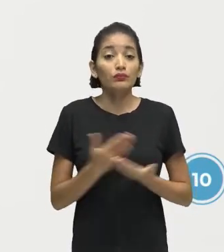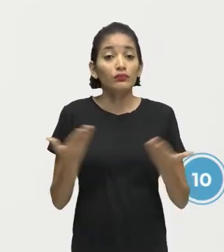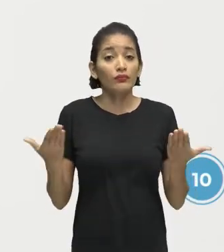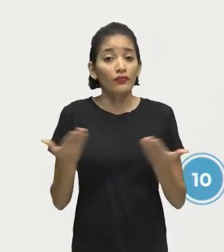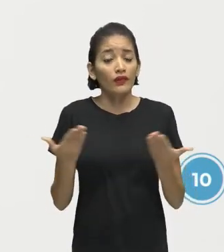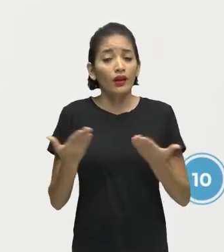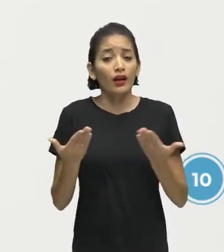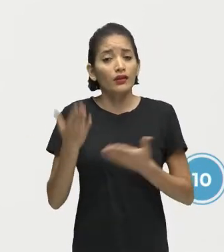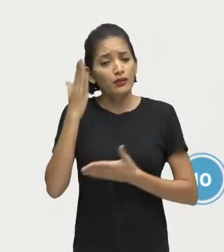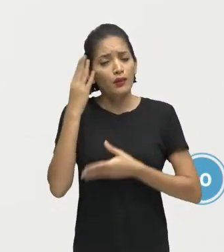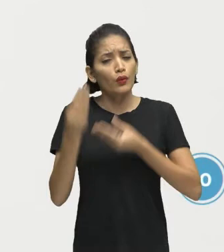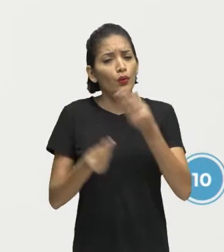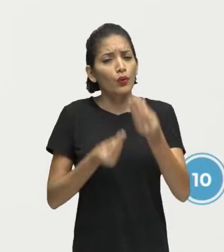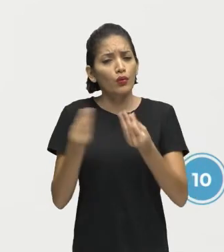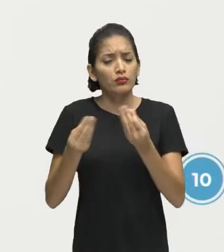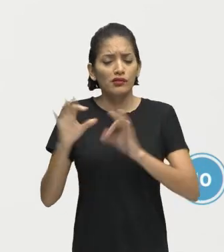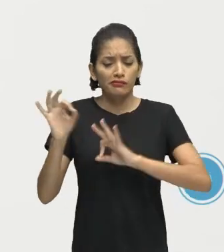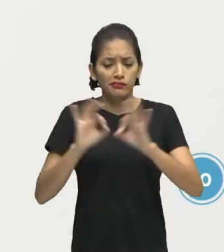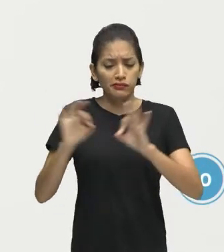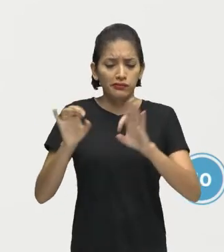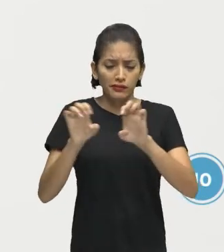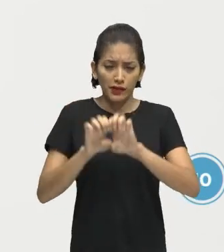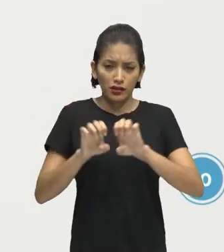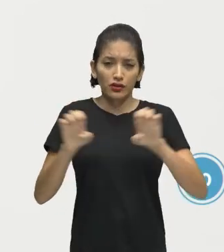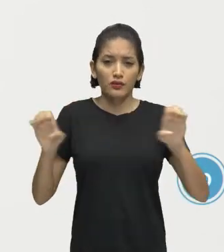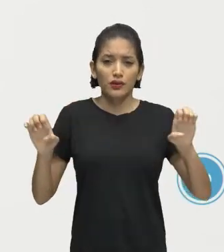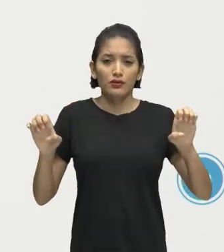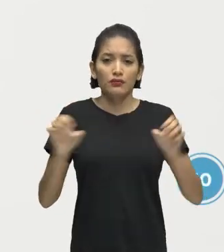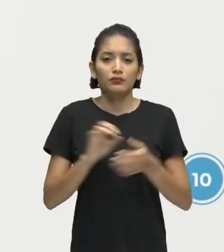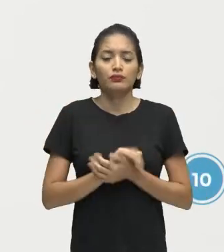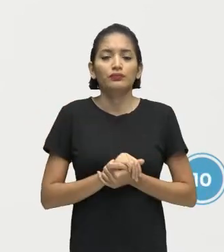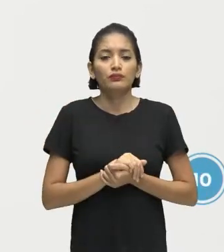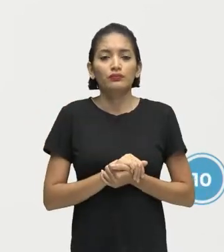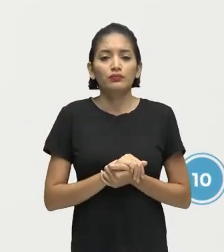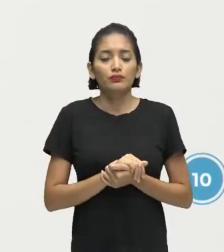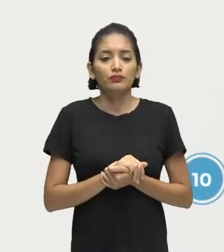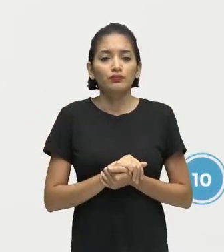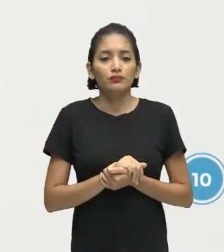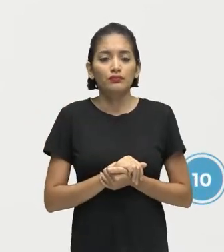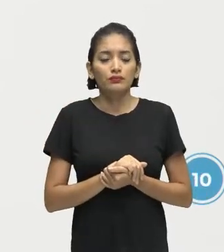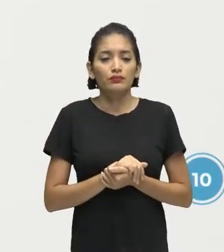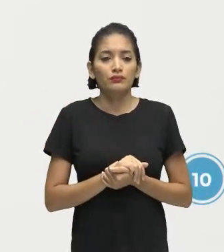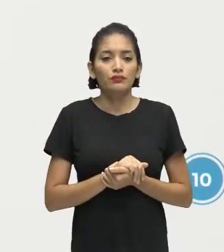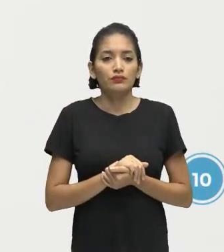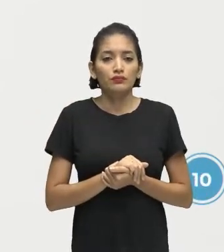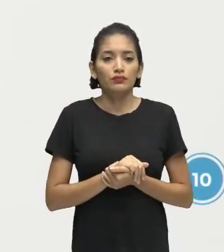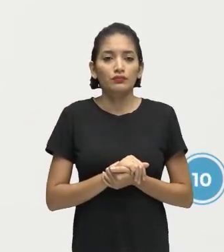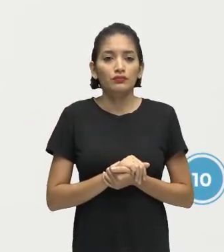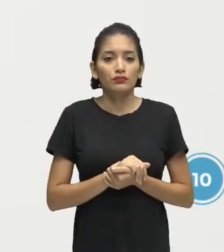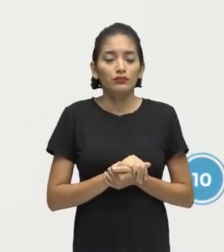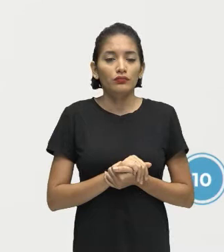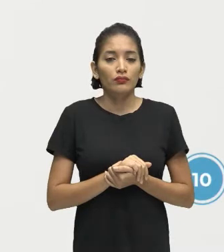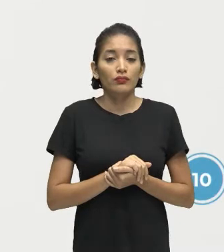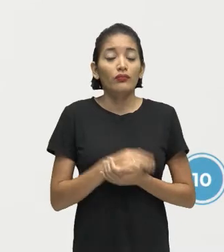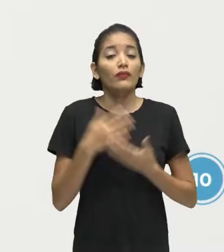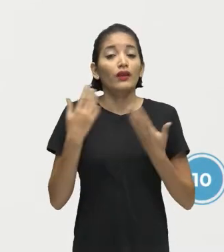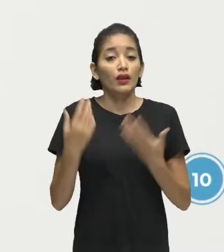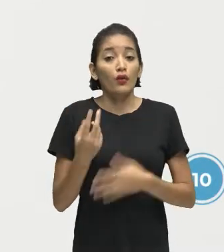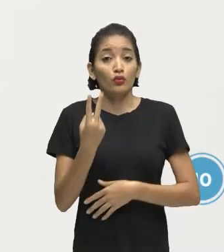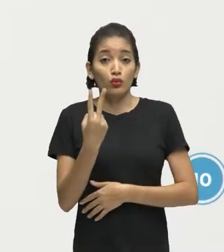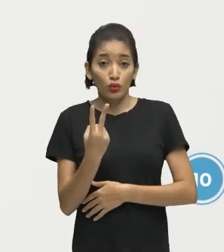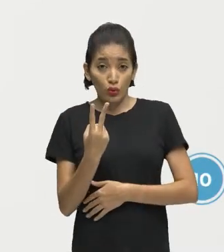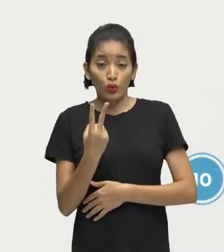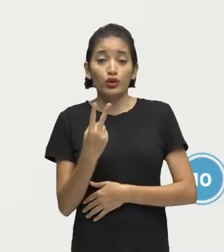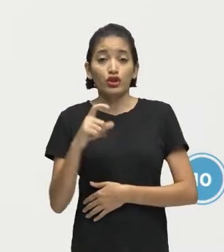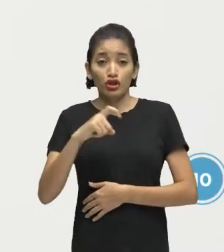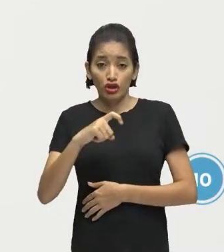vai ver como que vai ficar a expressão. Olha só. O dobro de um número,